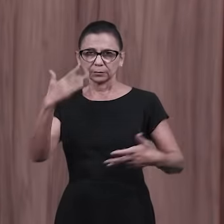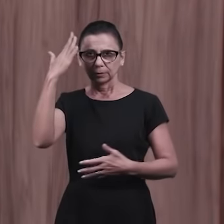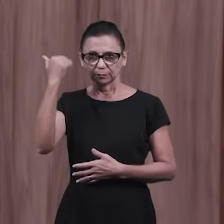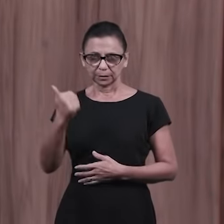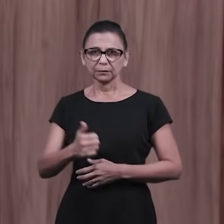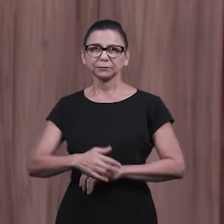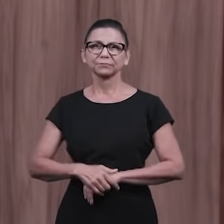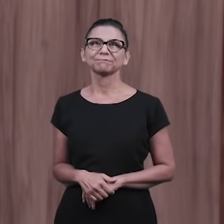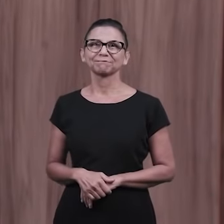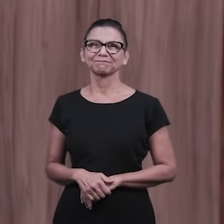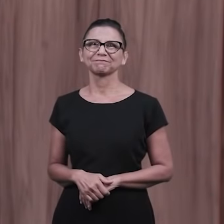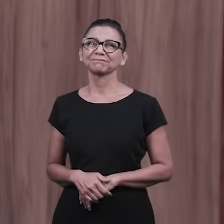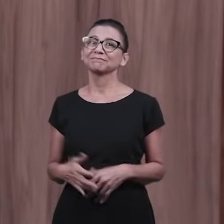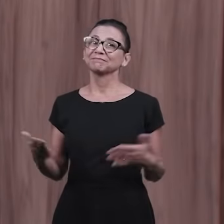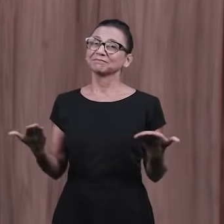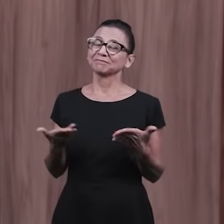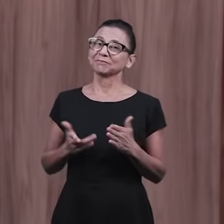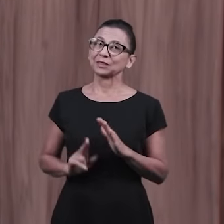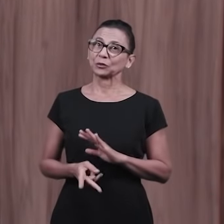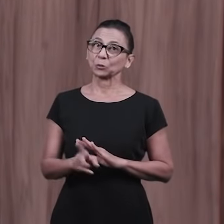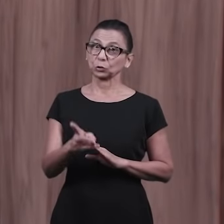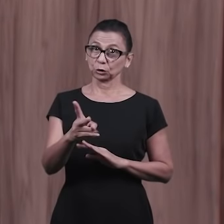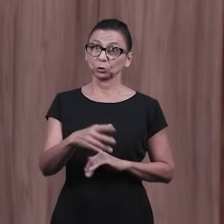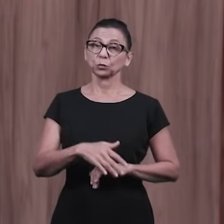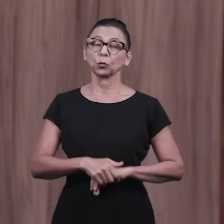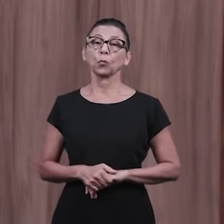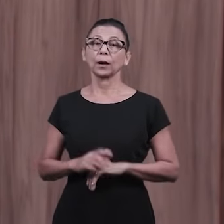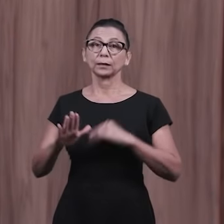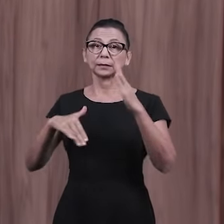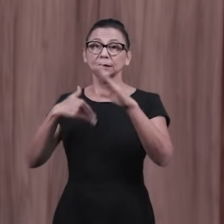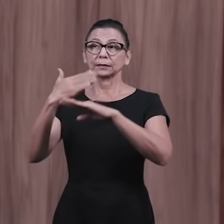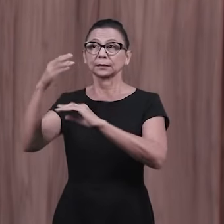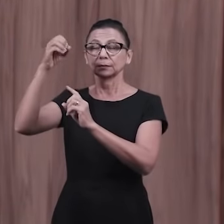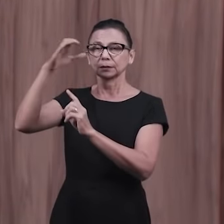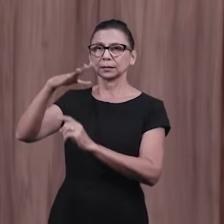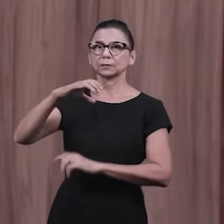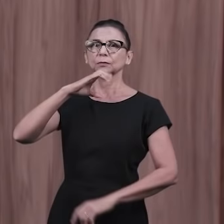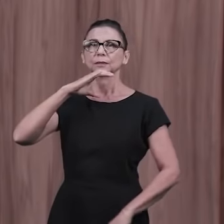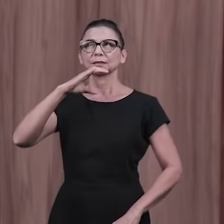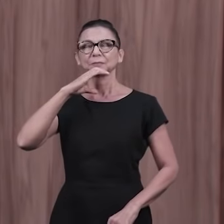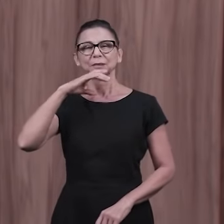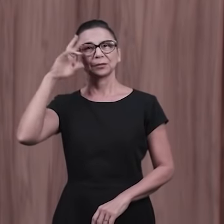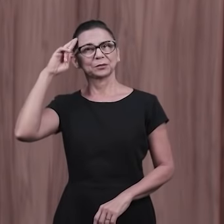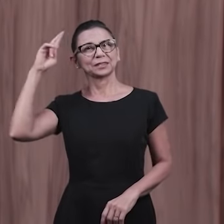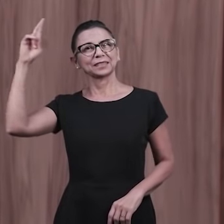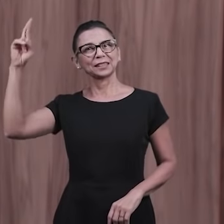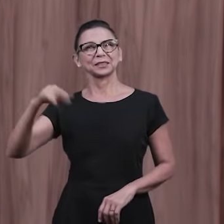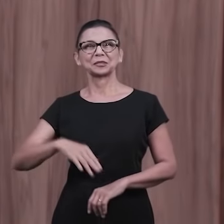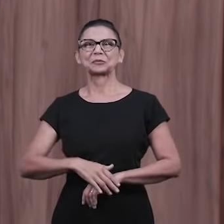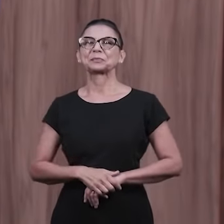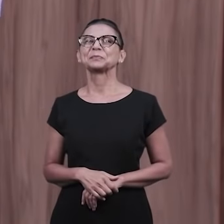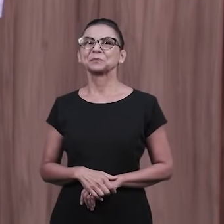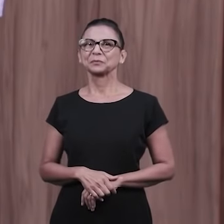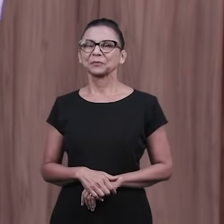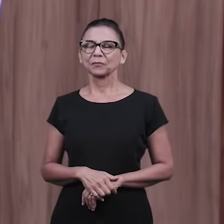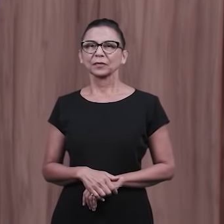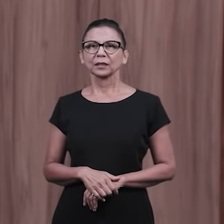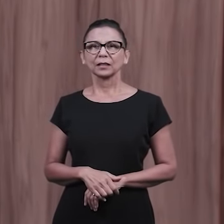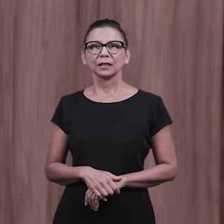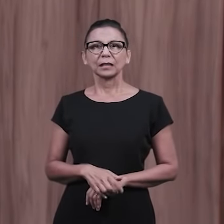momento para continuarmos crescendo na graça e no conhecimento. Mas pode deixar sempre o seu